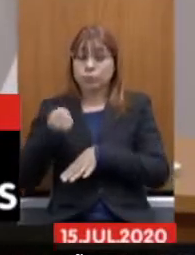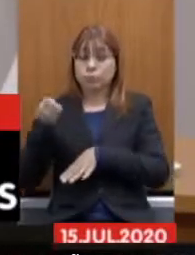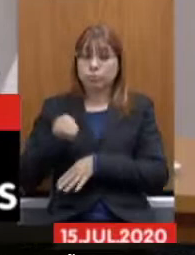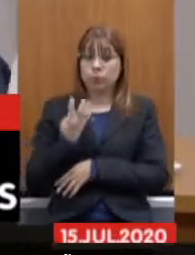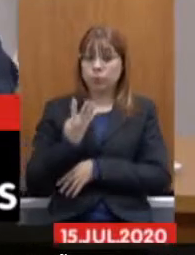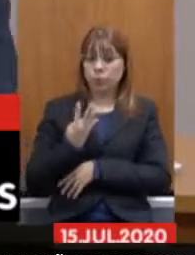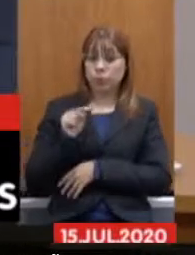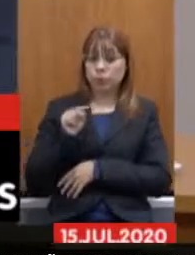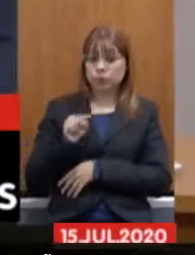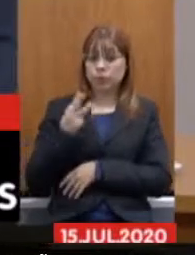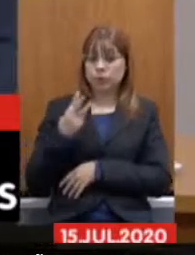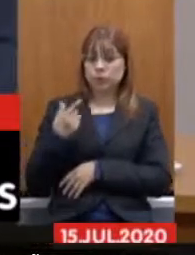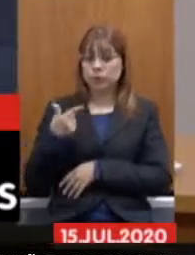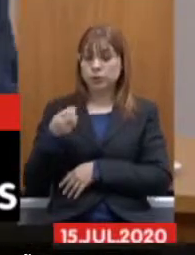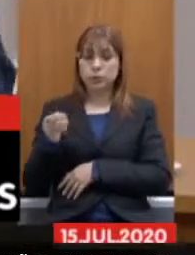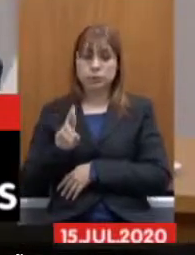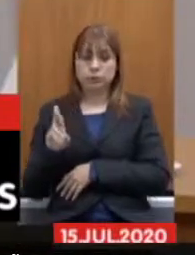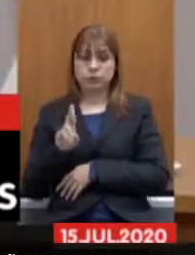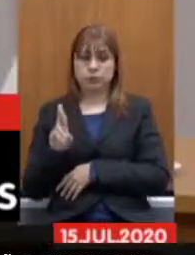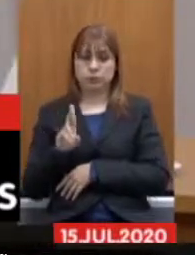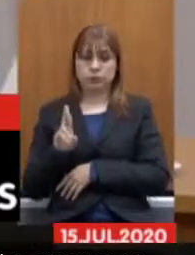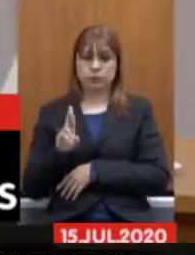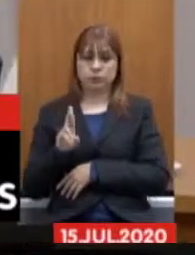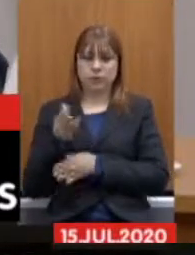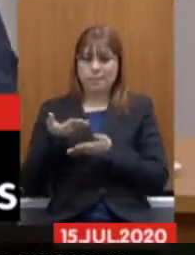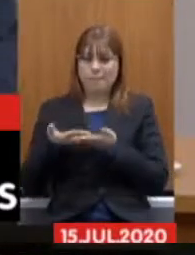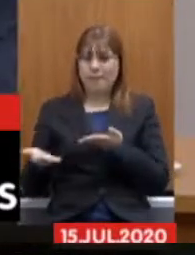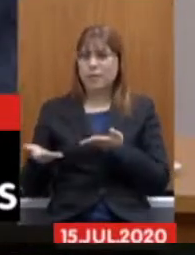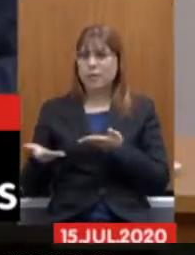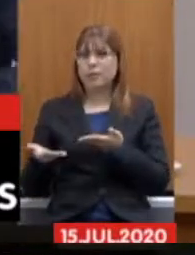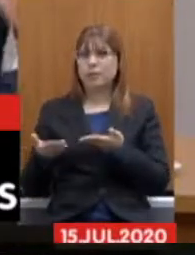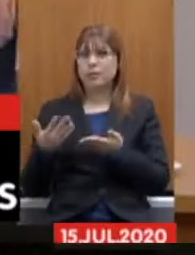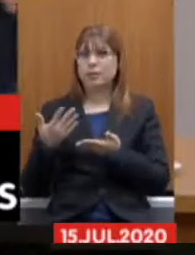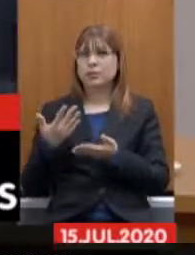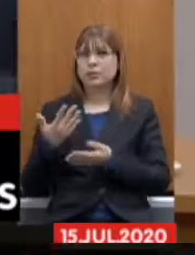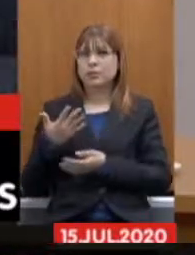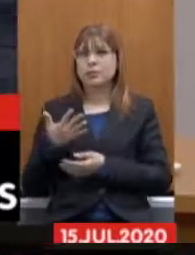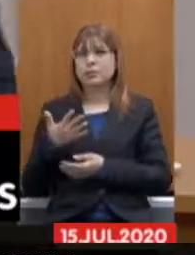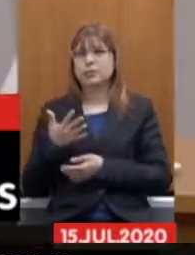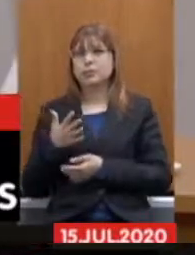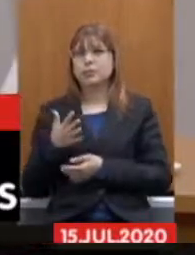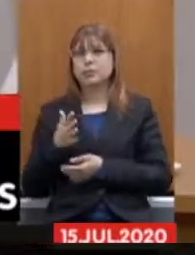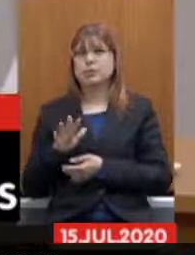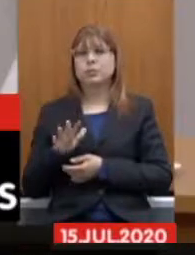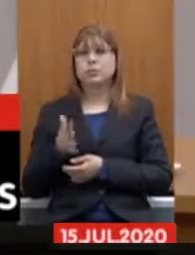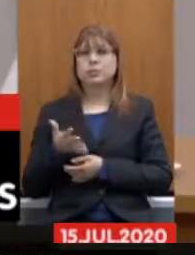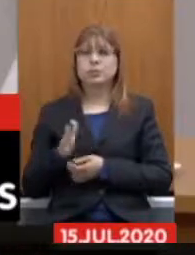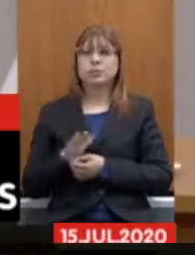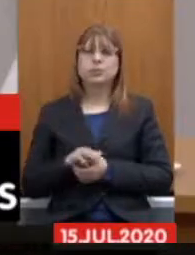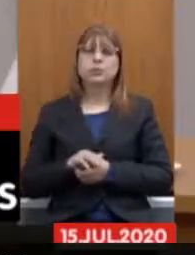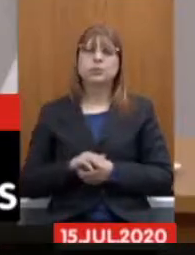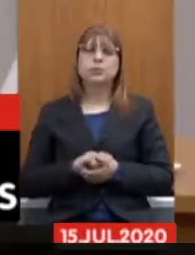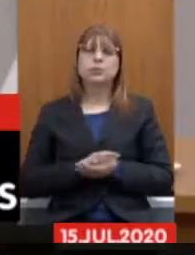pensão de 4.320 ele tem uma perda de senhores exatamente